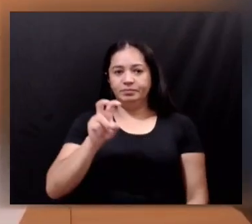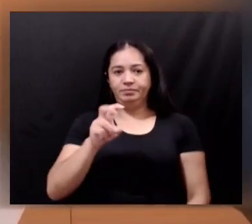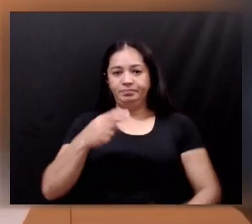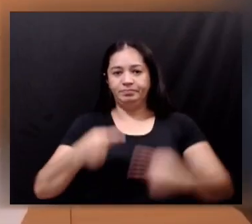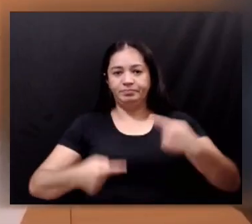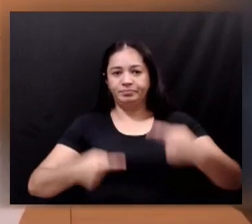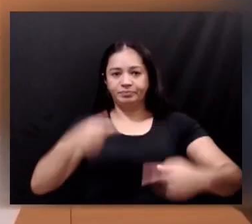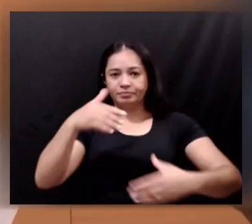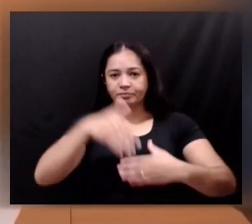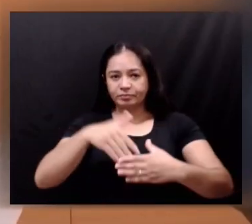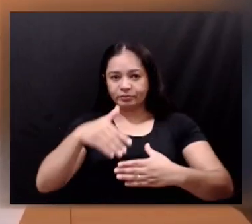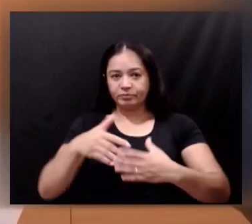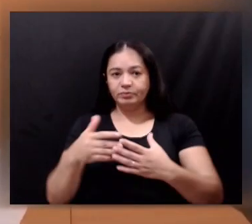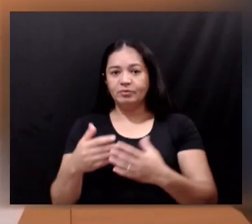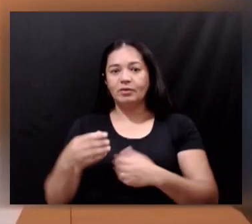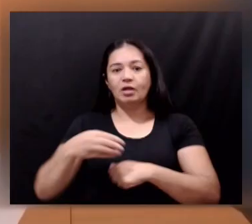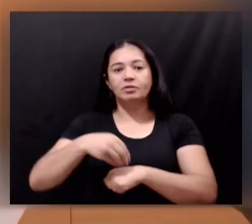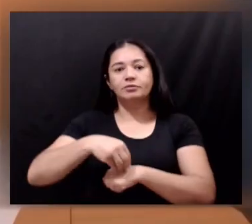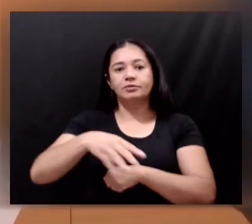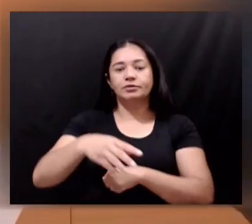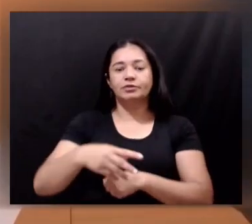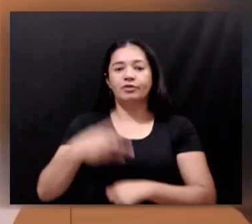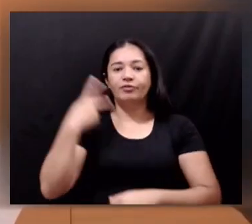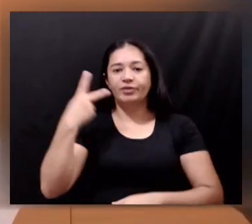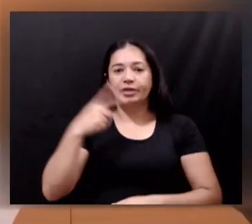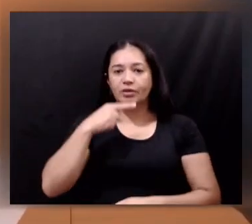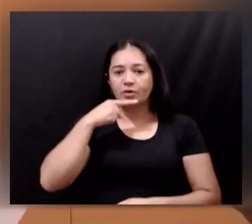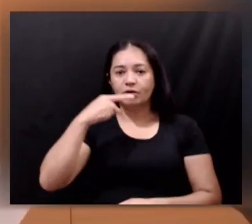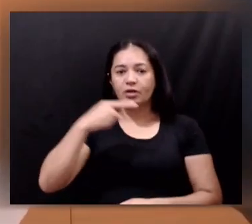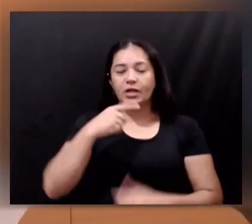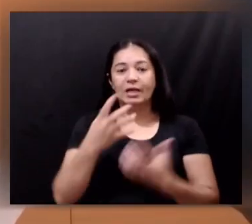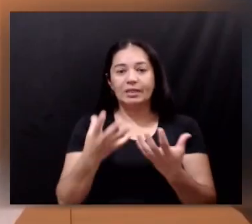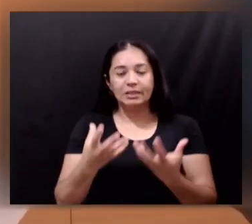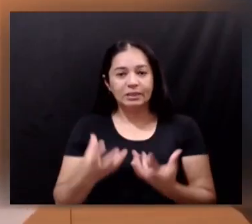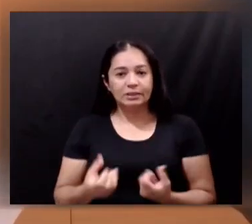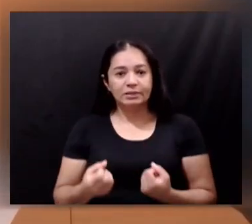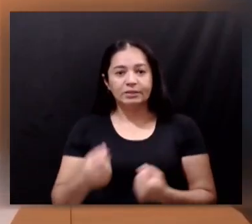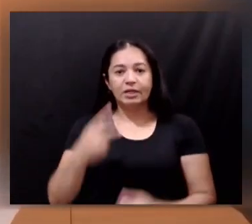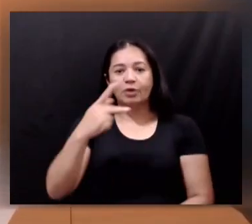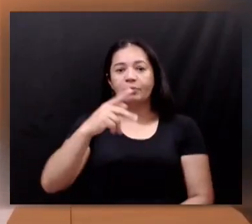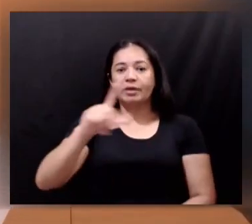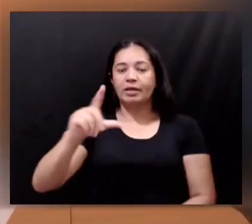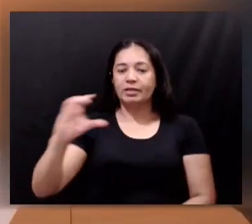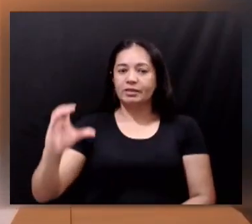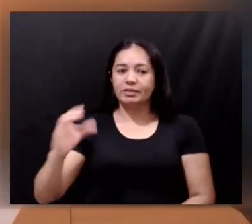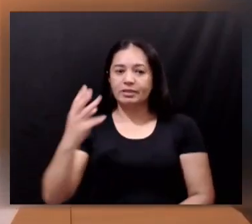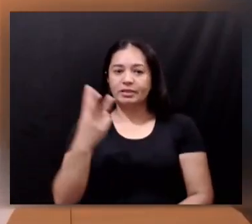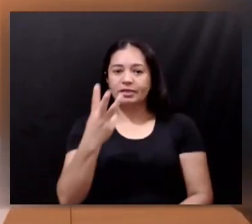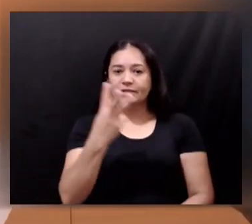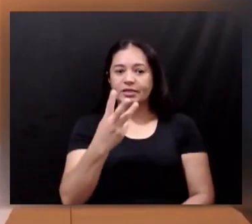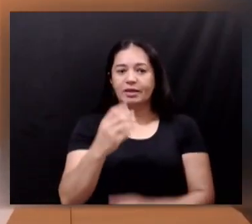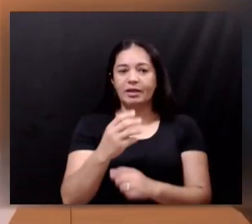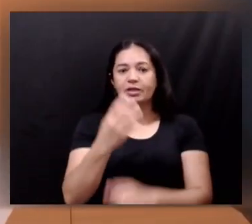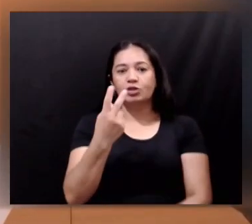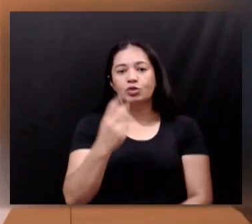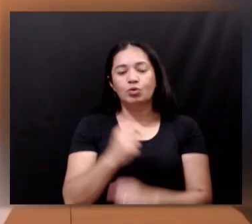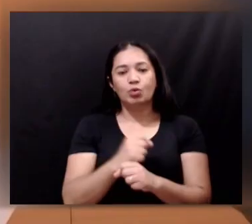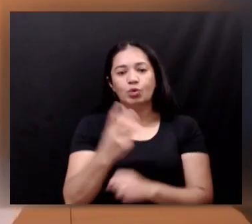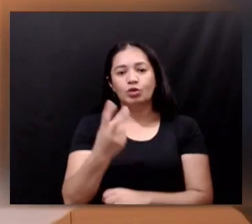sugerido pelo senhor Eduardo Magoga, favorável ao PLC 33/2025, processo